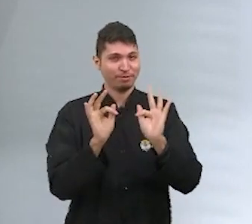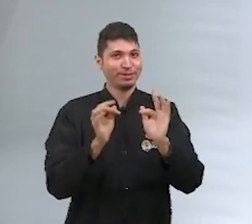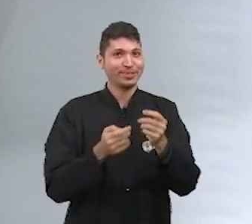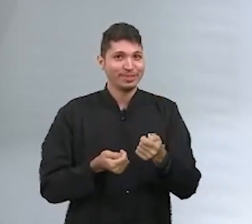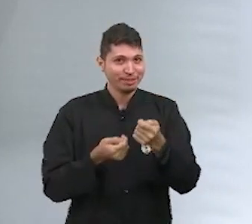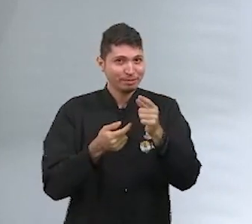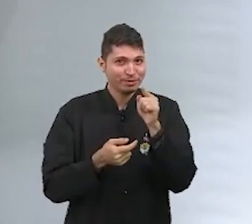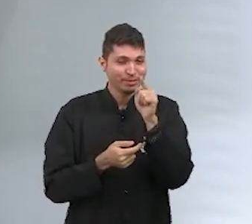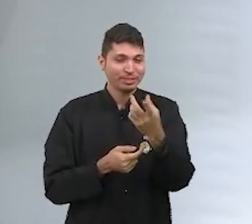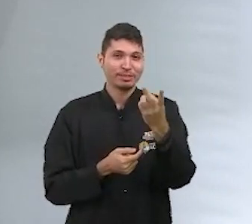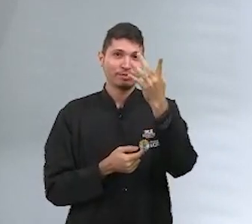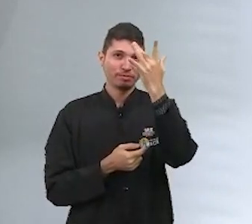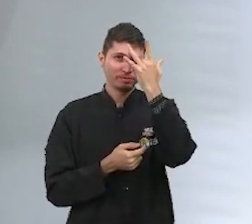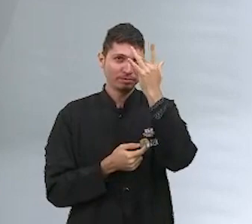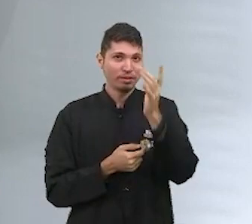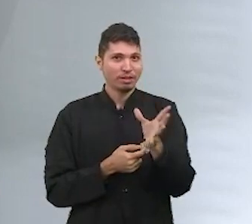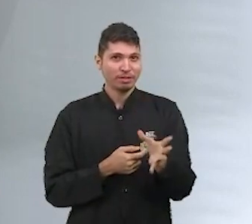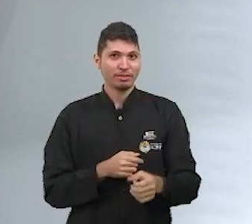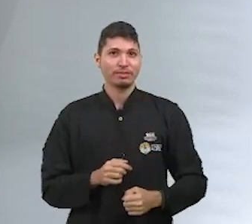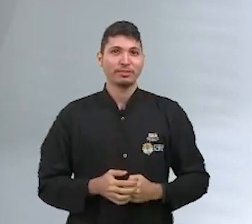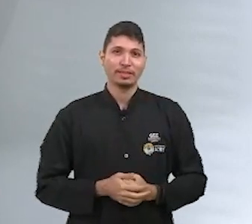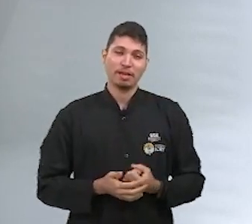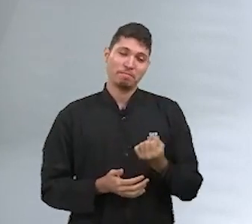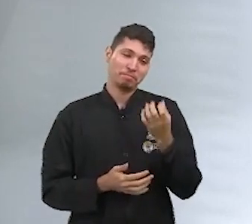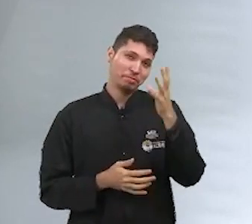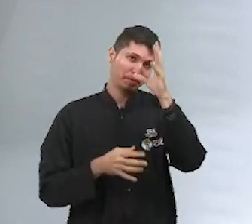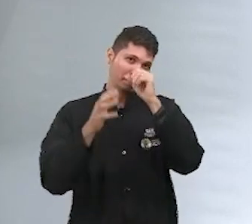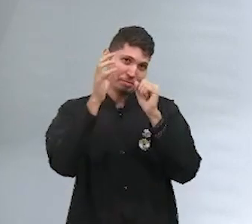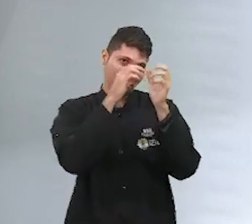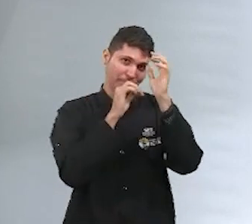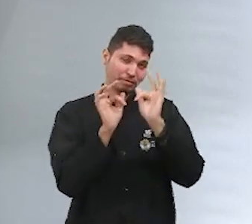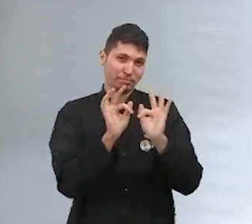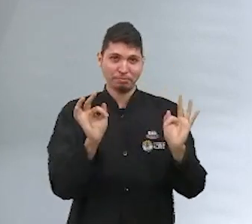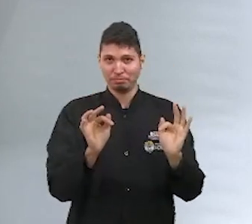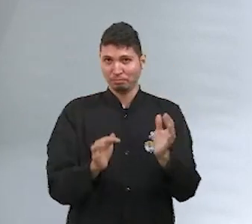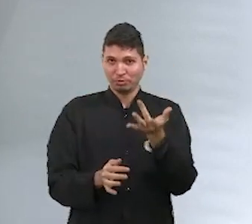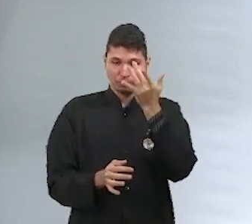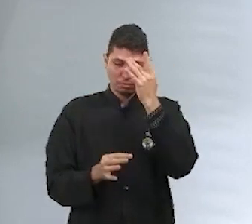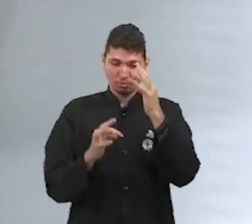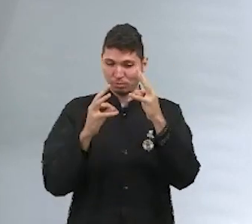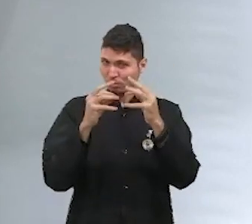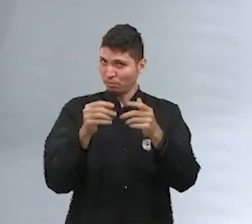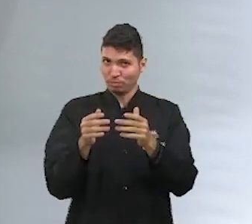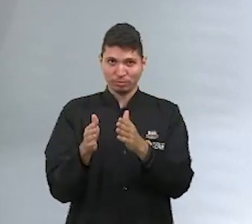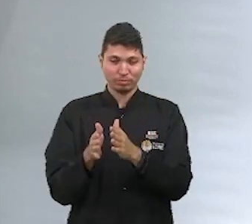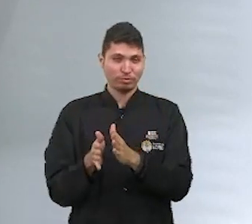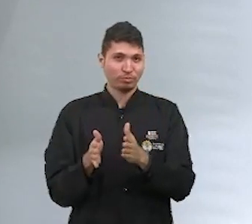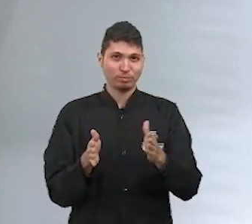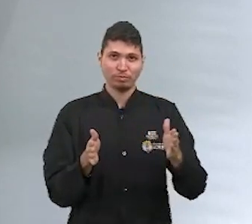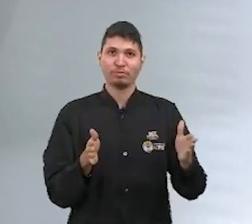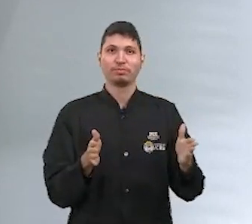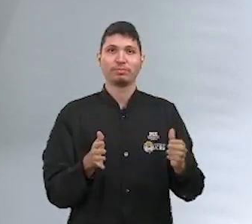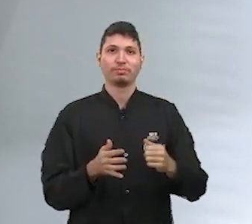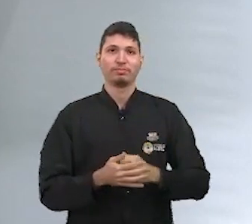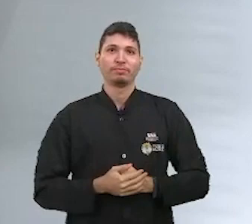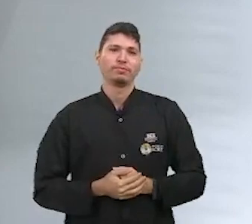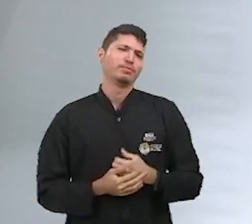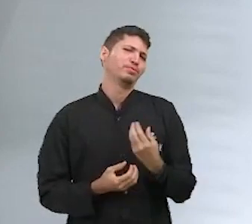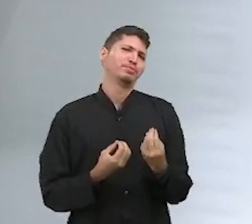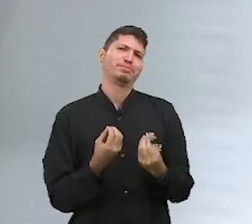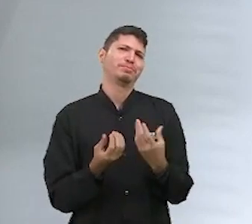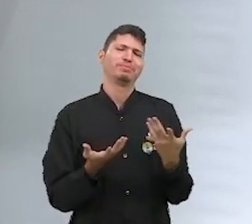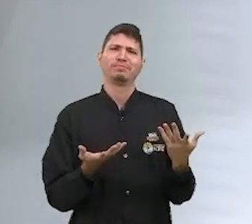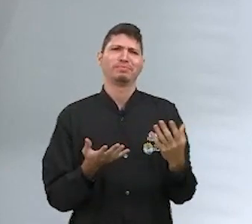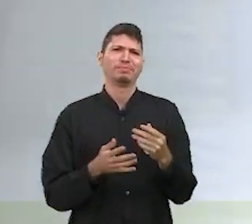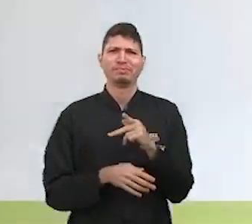você decorar. Aprendeu a frasezinha, decorou todos os elementos. Como assim, professora? Vamos lá, então,